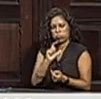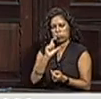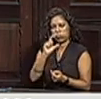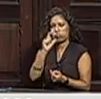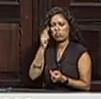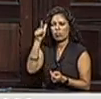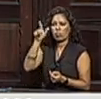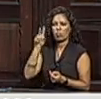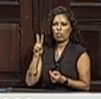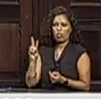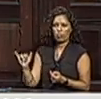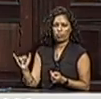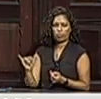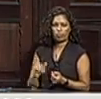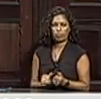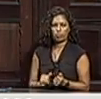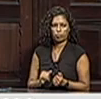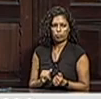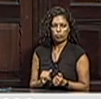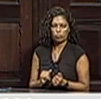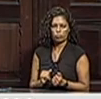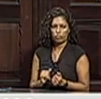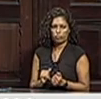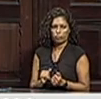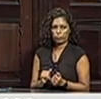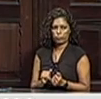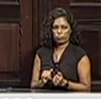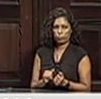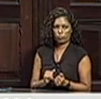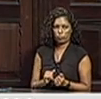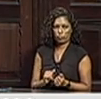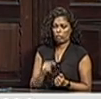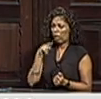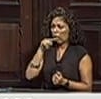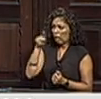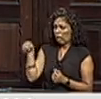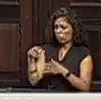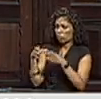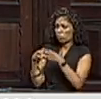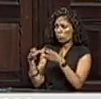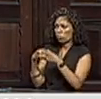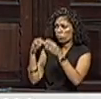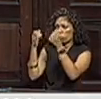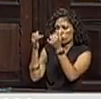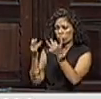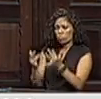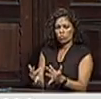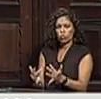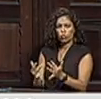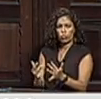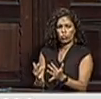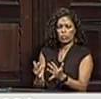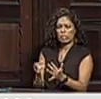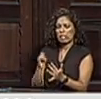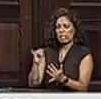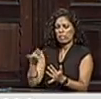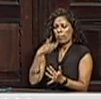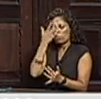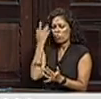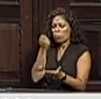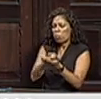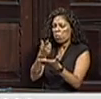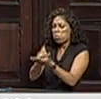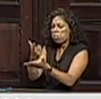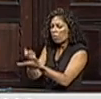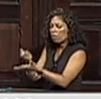eles dizem em várias oportunidades que o consumo impulsiona a economia,